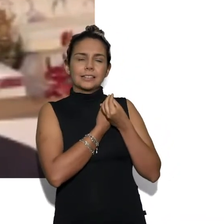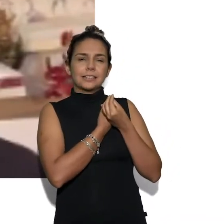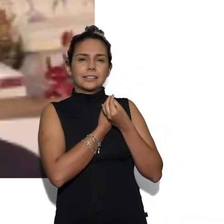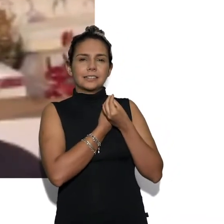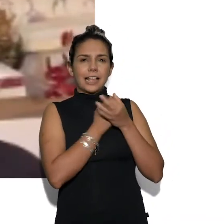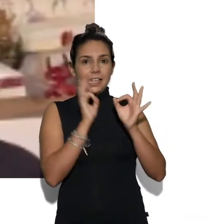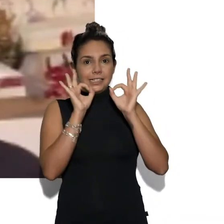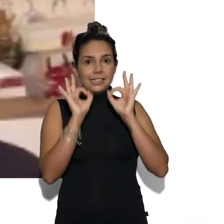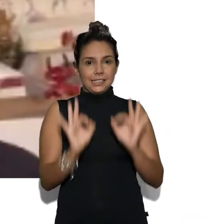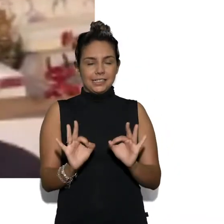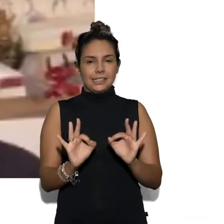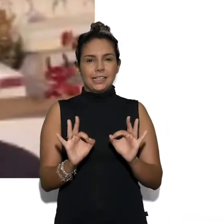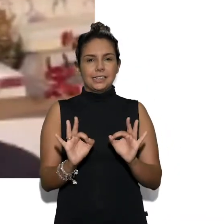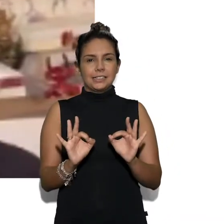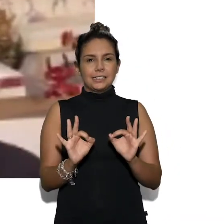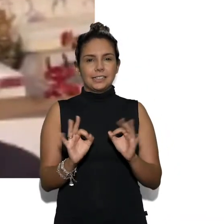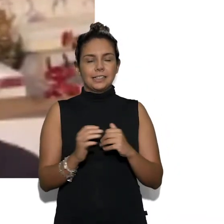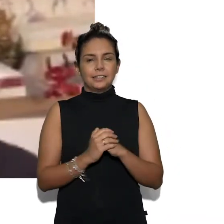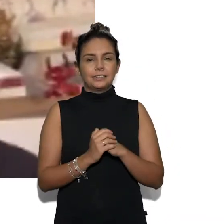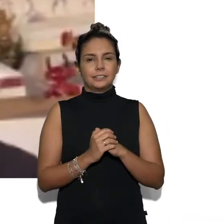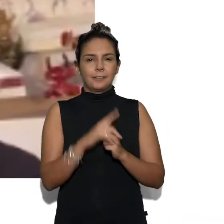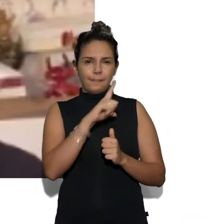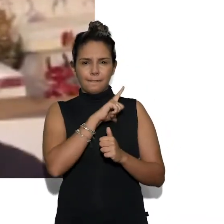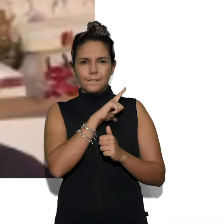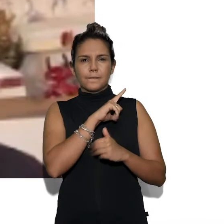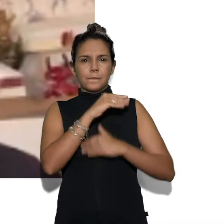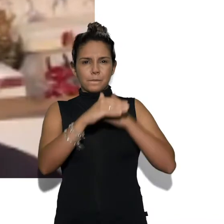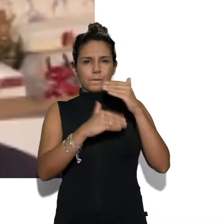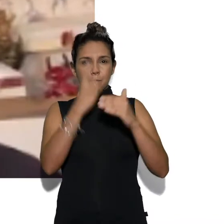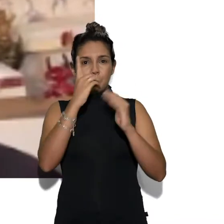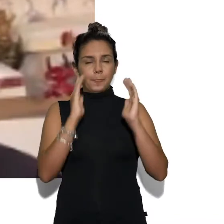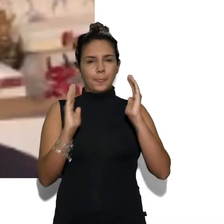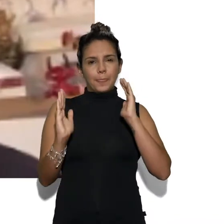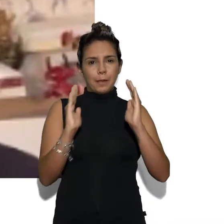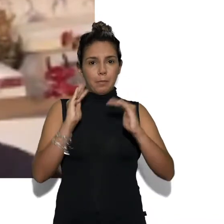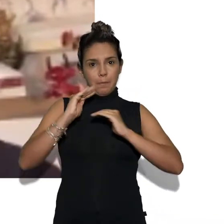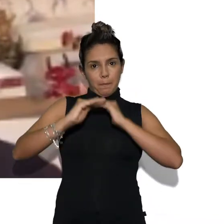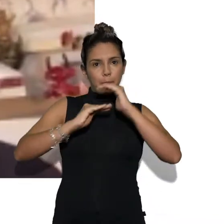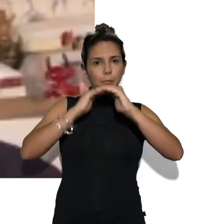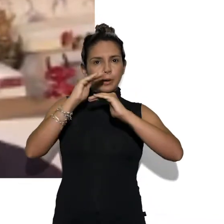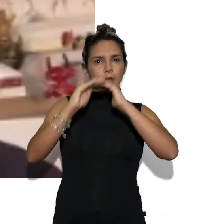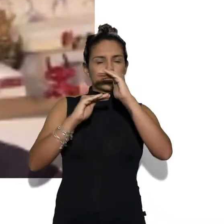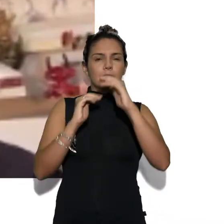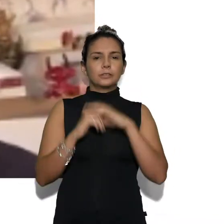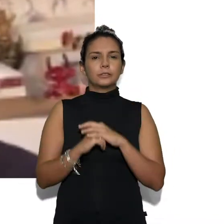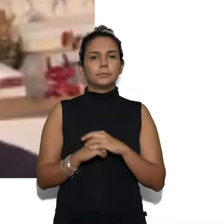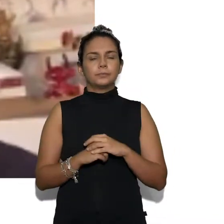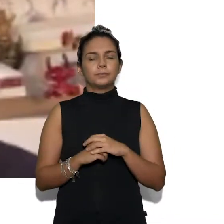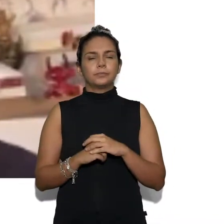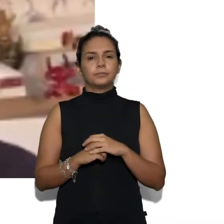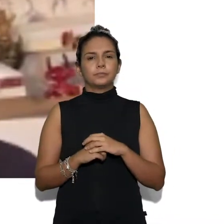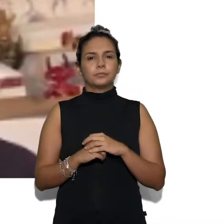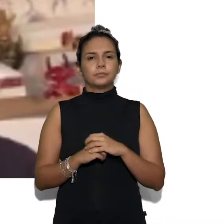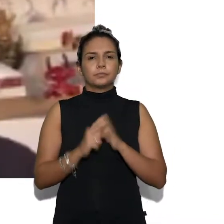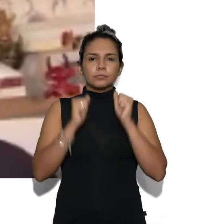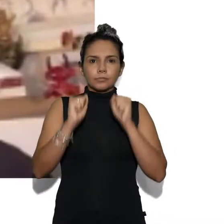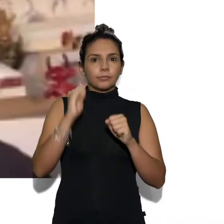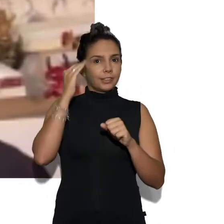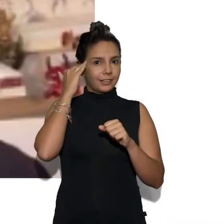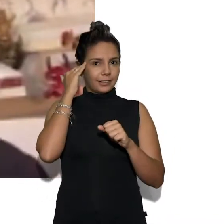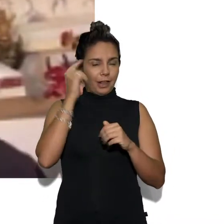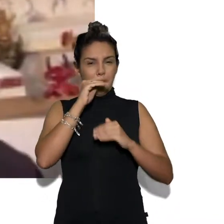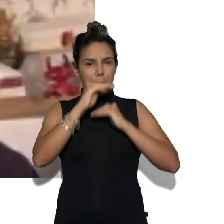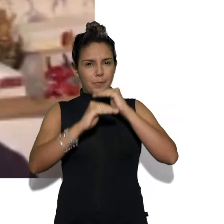a certeza de ter passado por um determinado processo, e poder entender